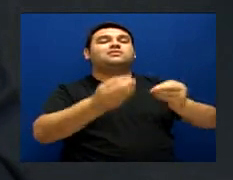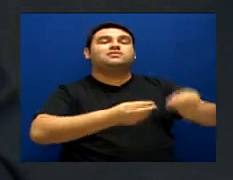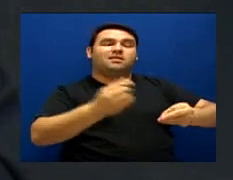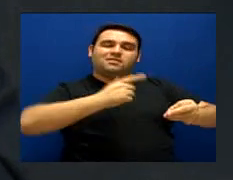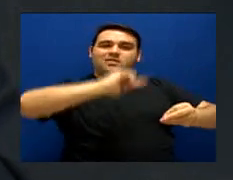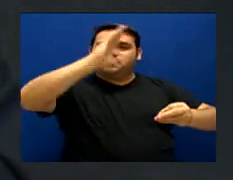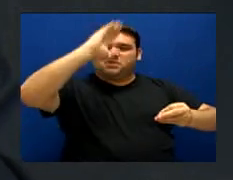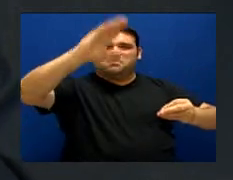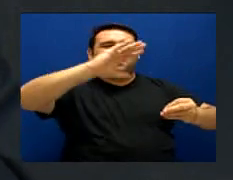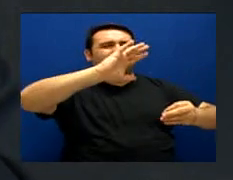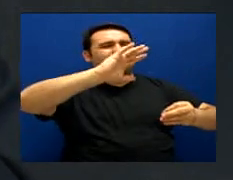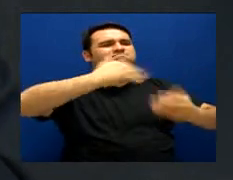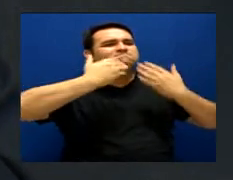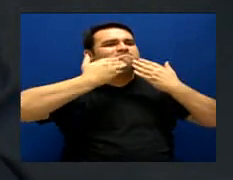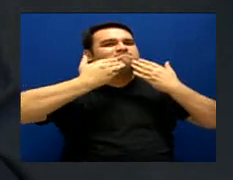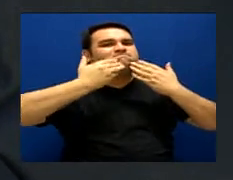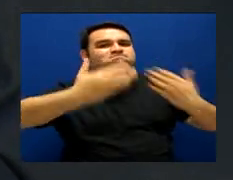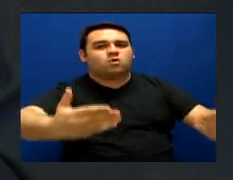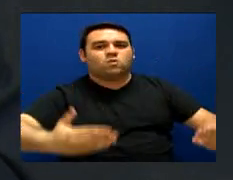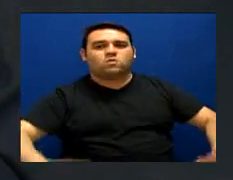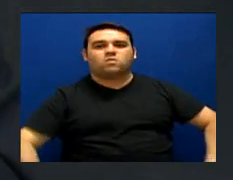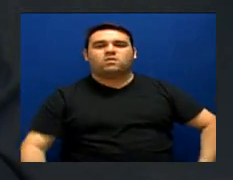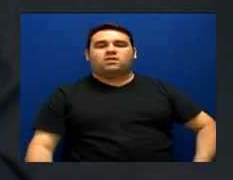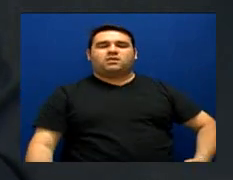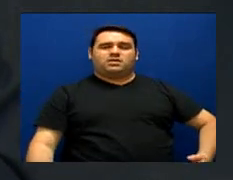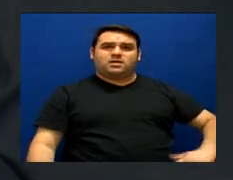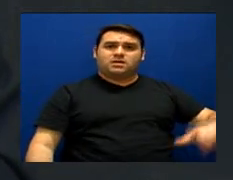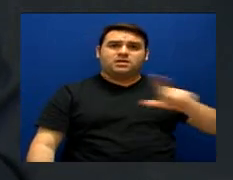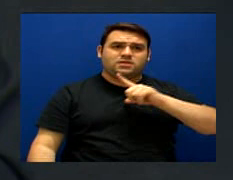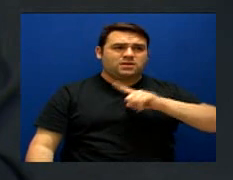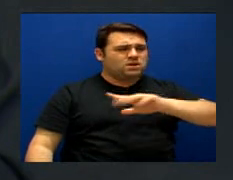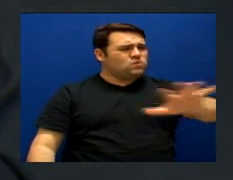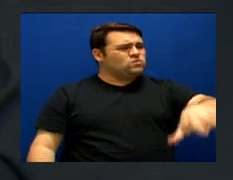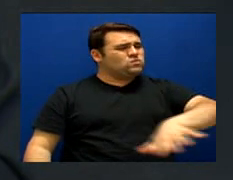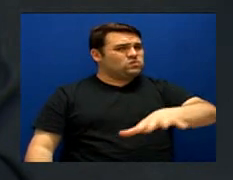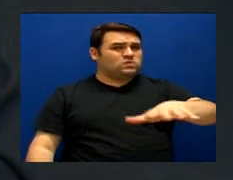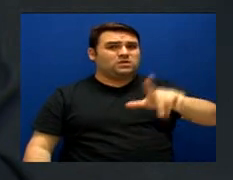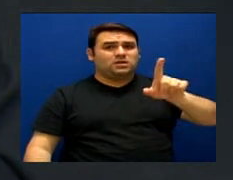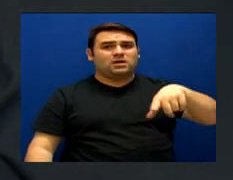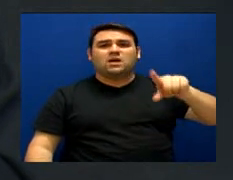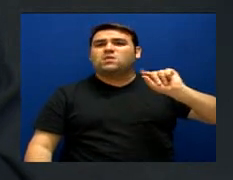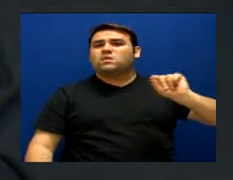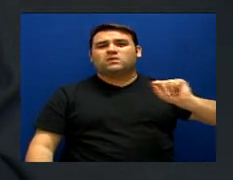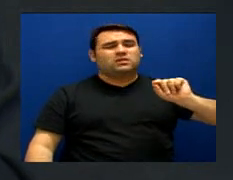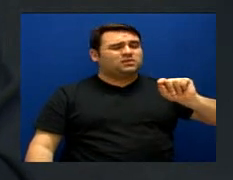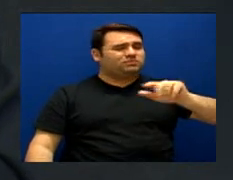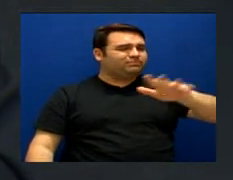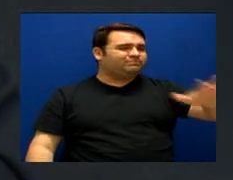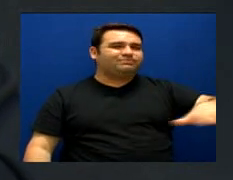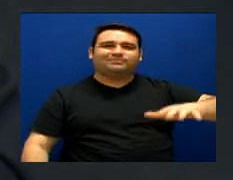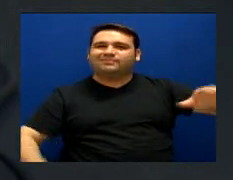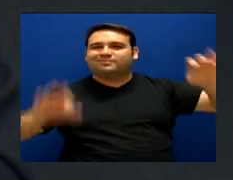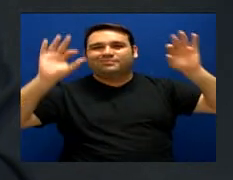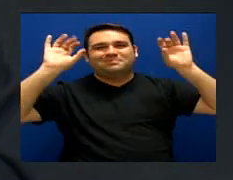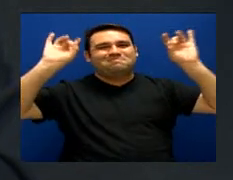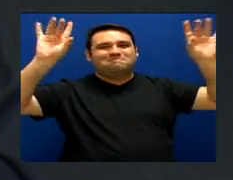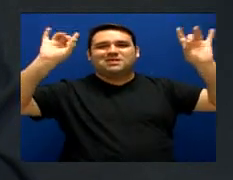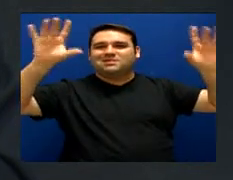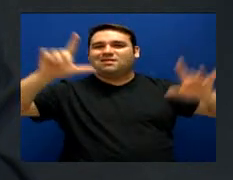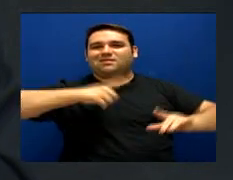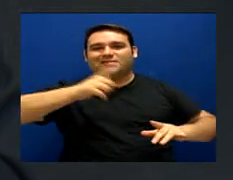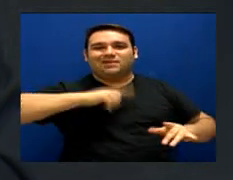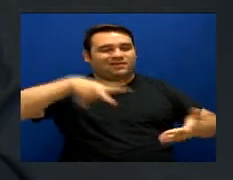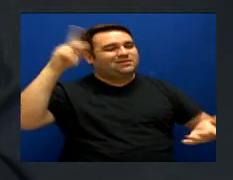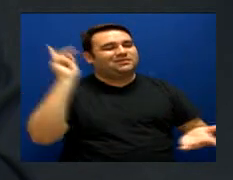dessas questões, que dão a cara para bater... Esses militantes, que não são só militantes, não, são mais do que militantes,